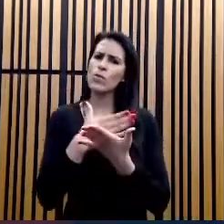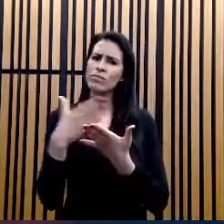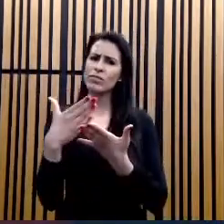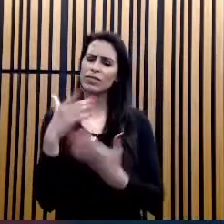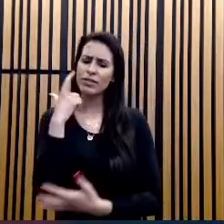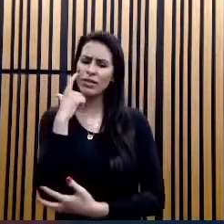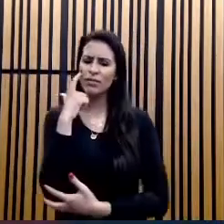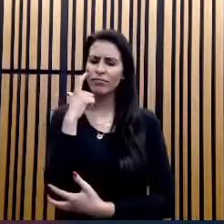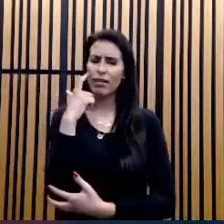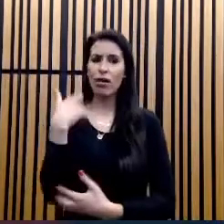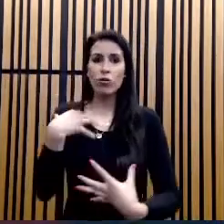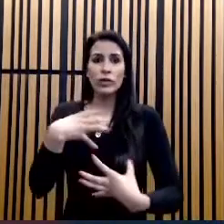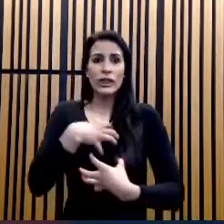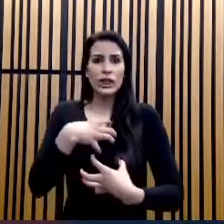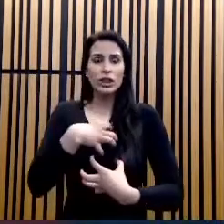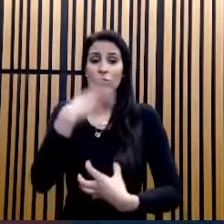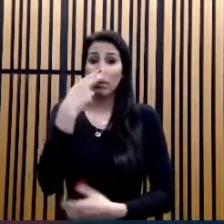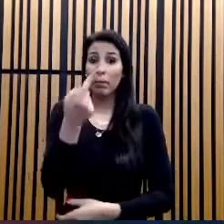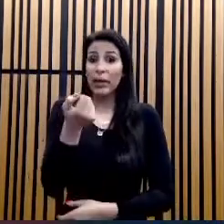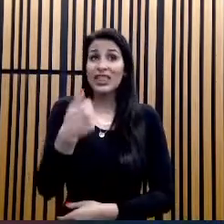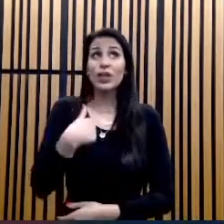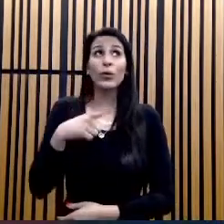eu me sentia com 30